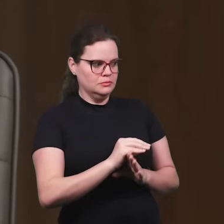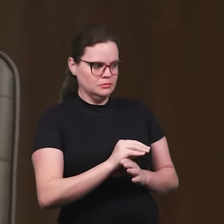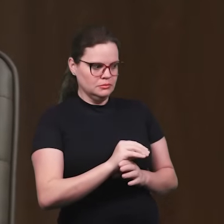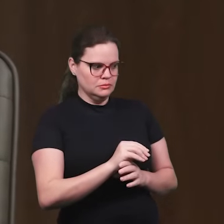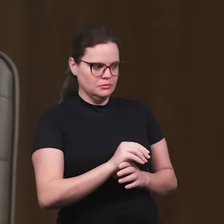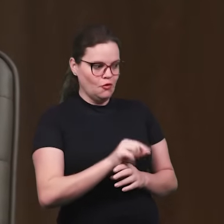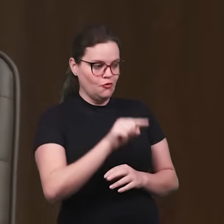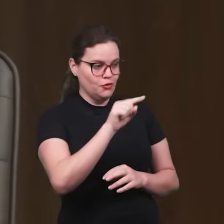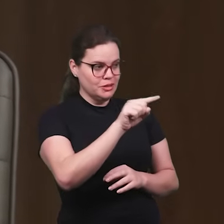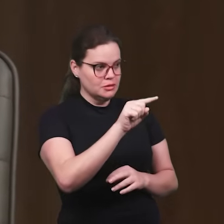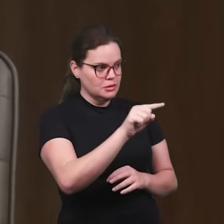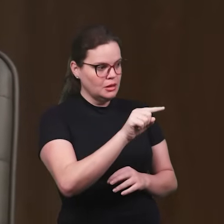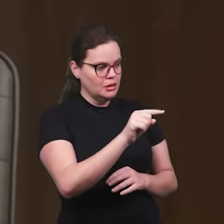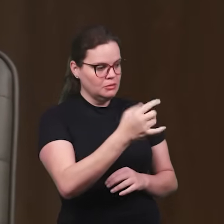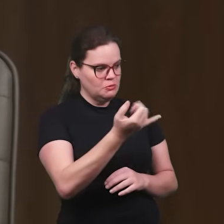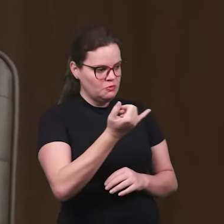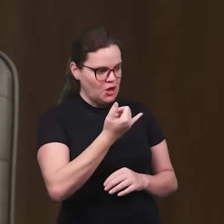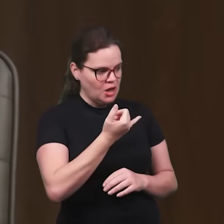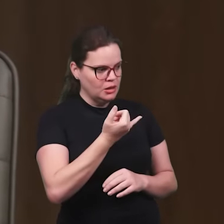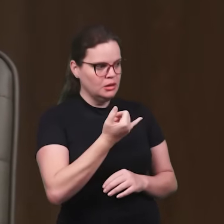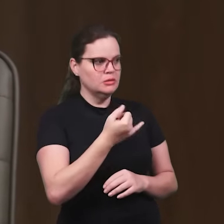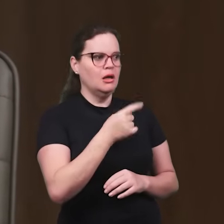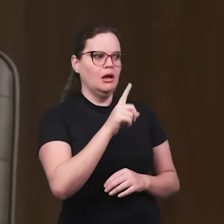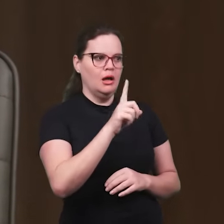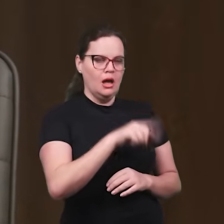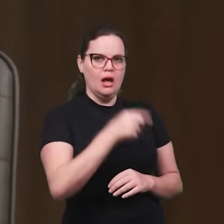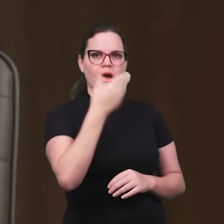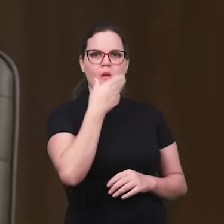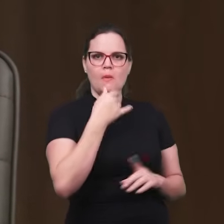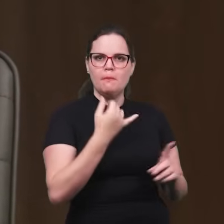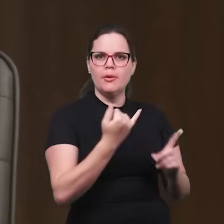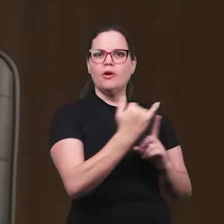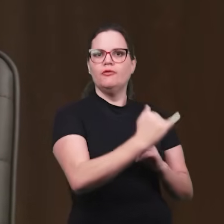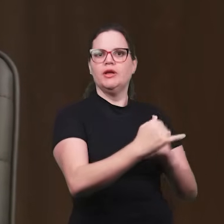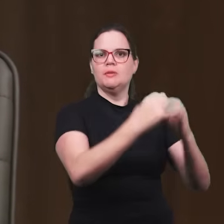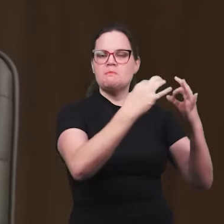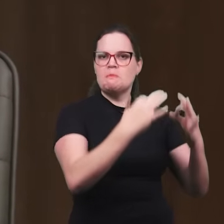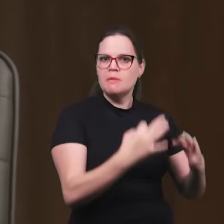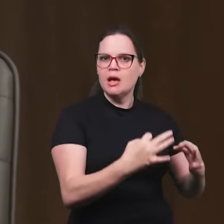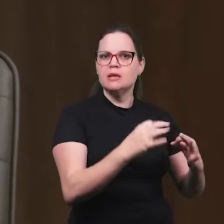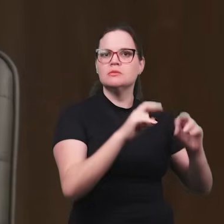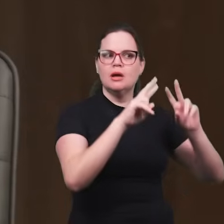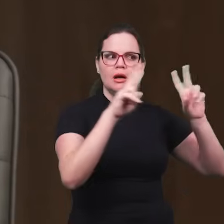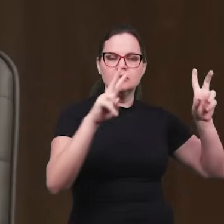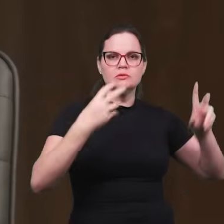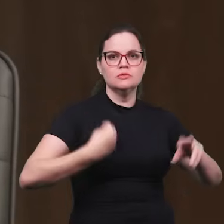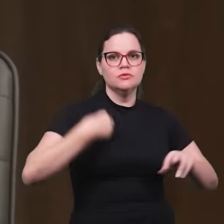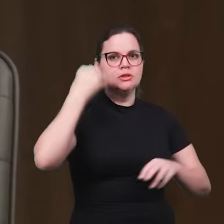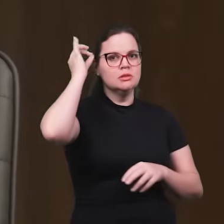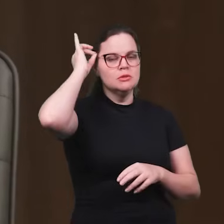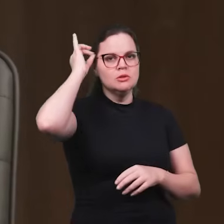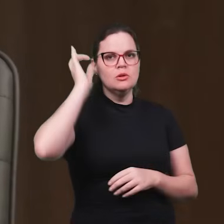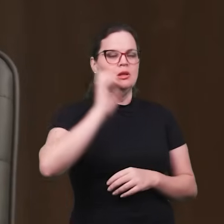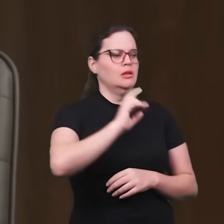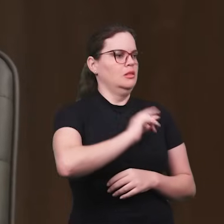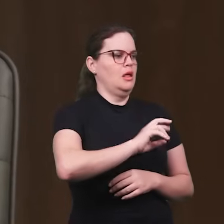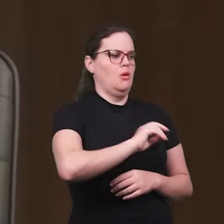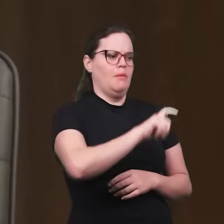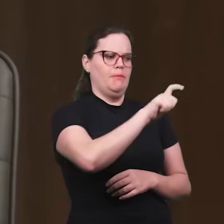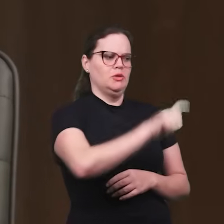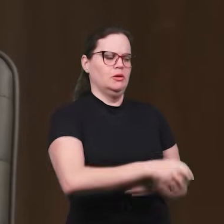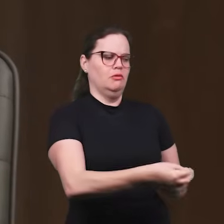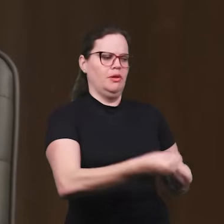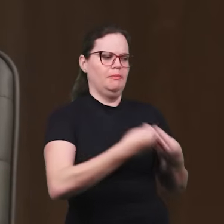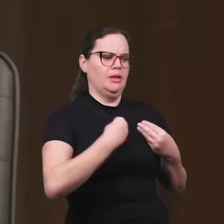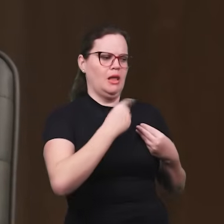falava com ela algo espiritual. Já não era mais ali alguém que era para oferecer a água, para tirar